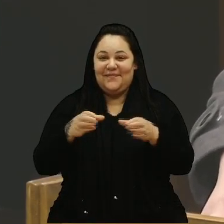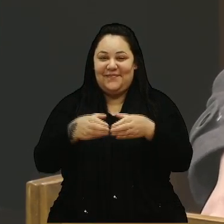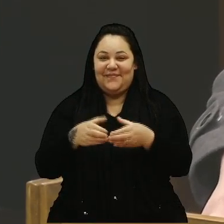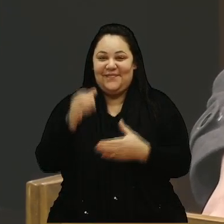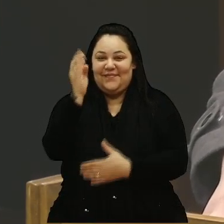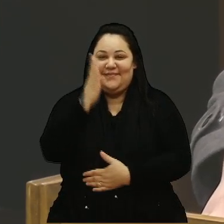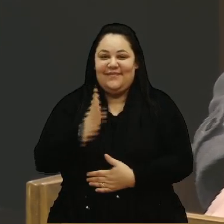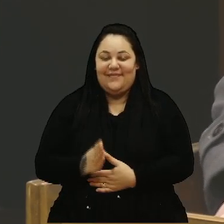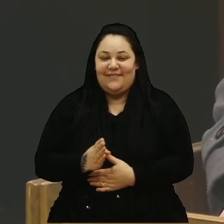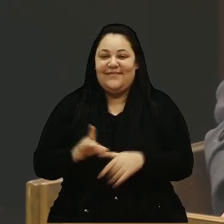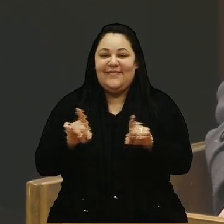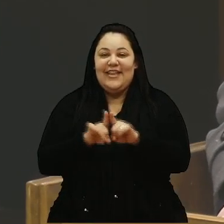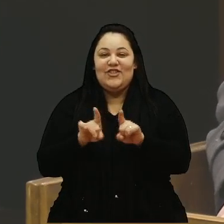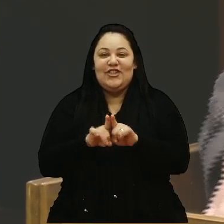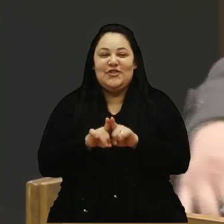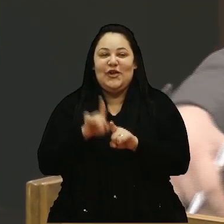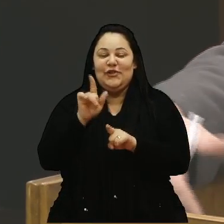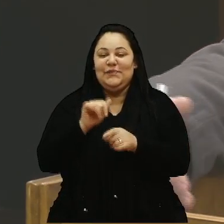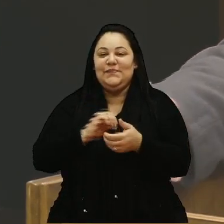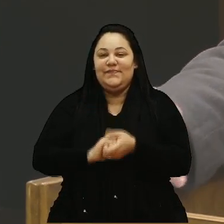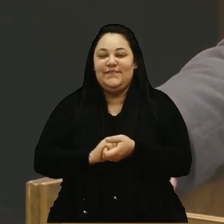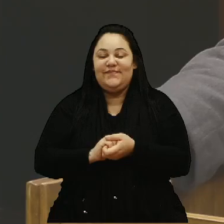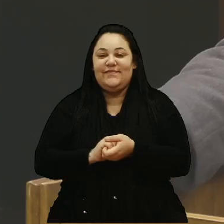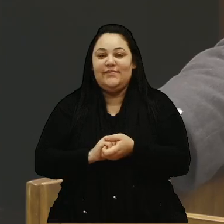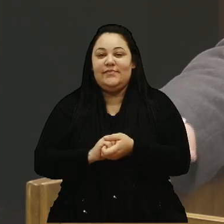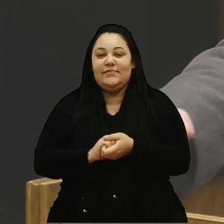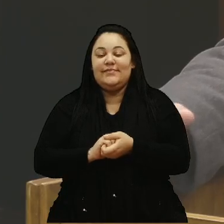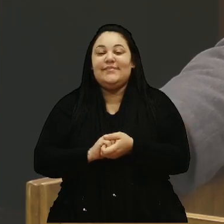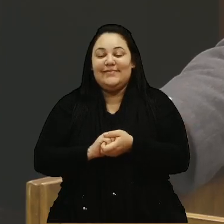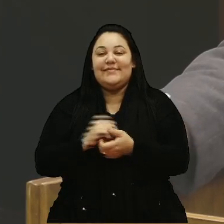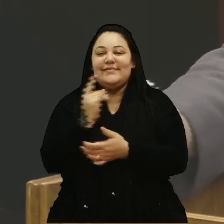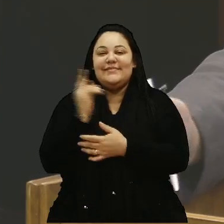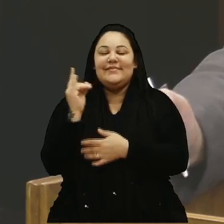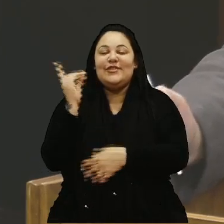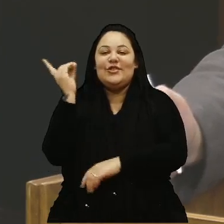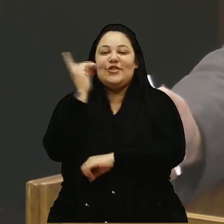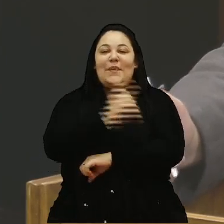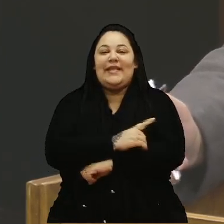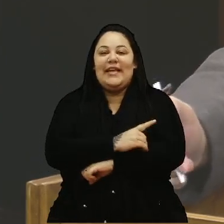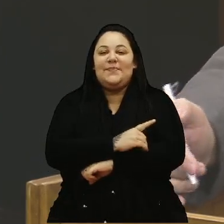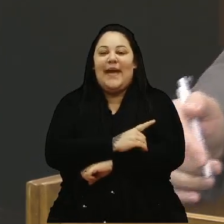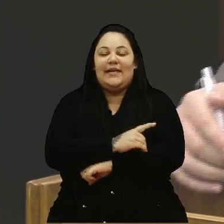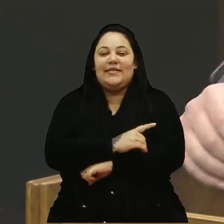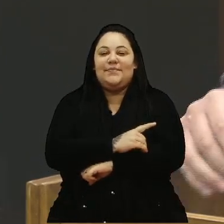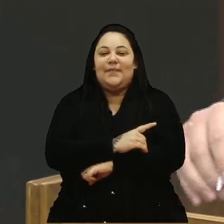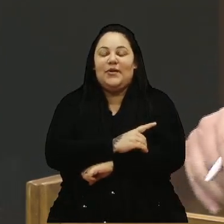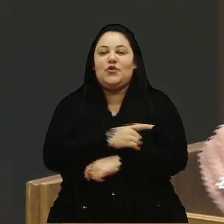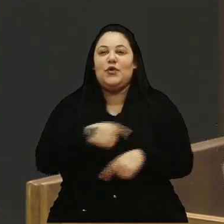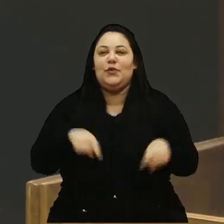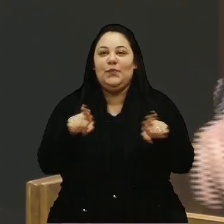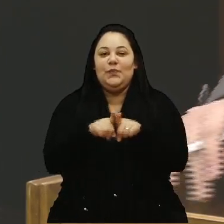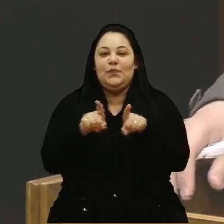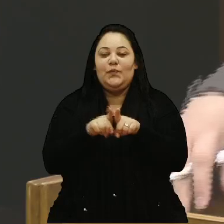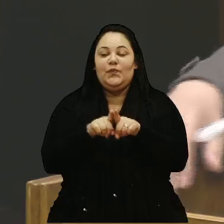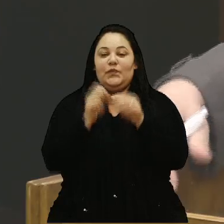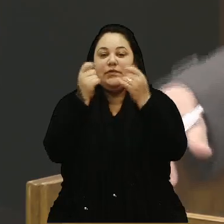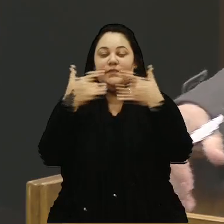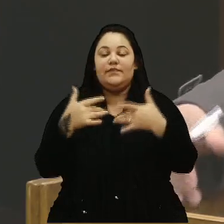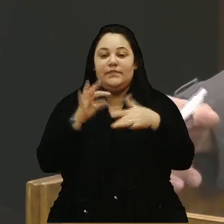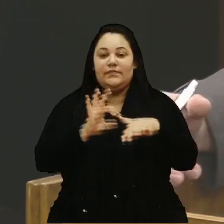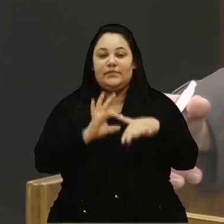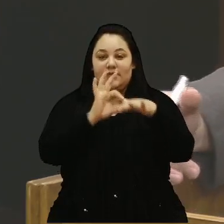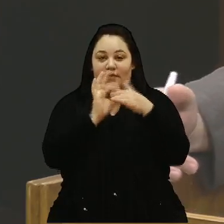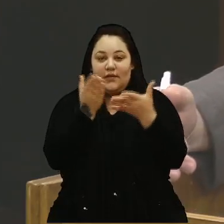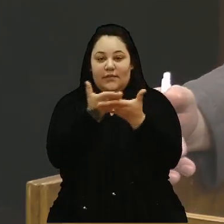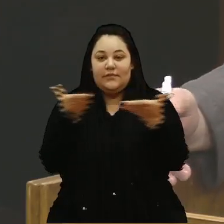aí, repercussões muito interessantes, né, do último dia, das últimas 24 horas, mas eu quero utilizar essa declaração de líder aqui, presidente,